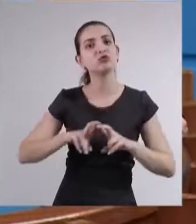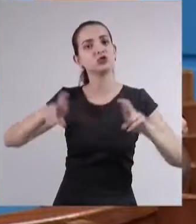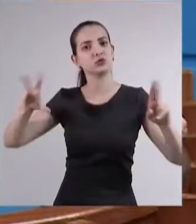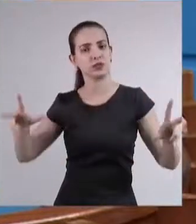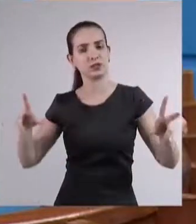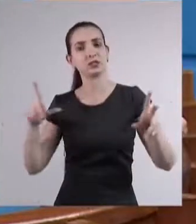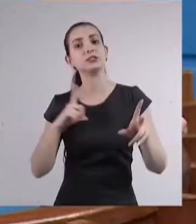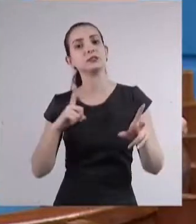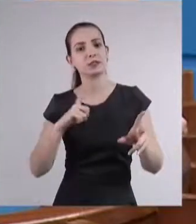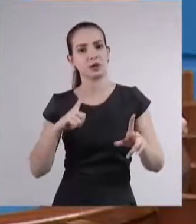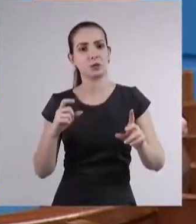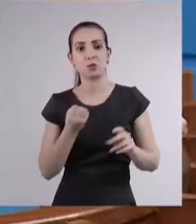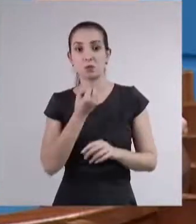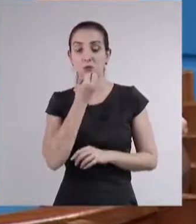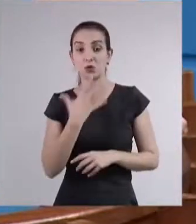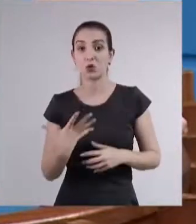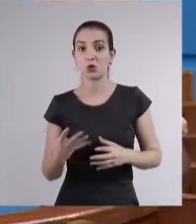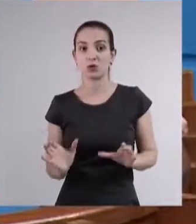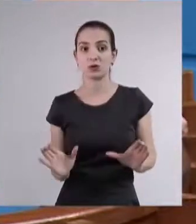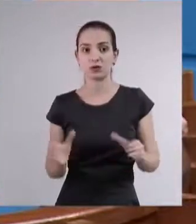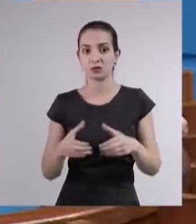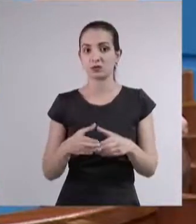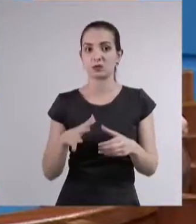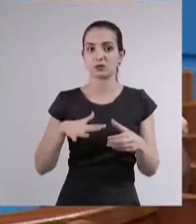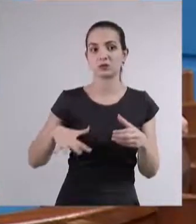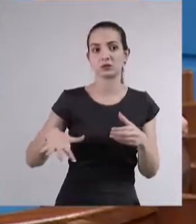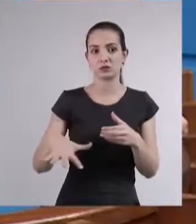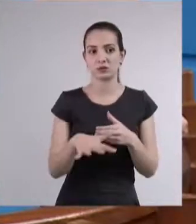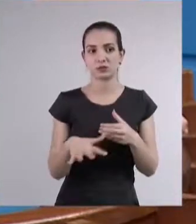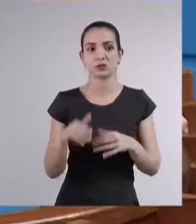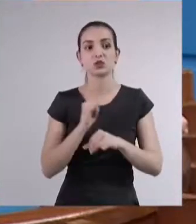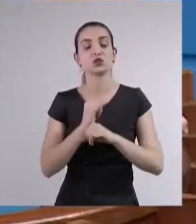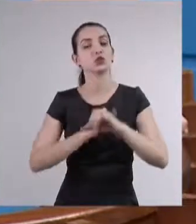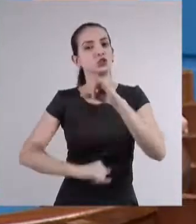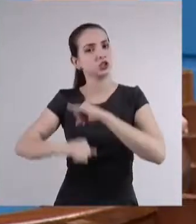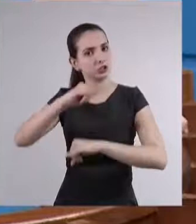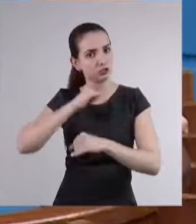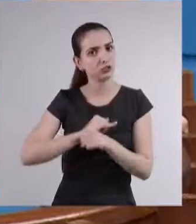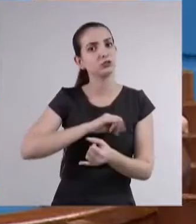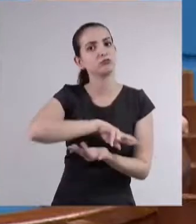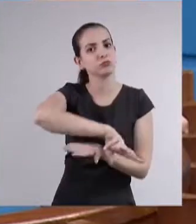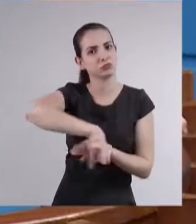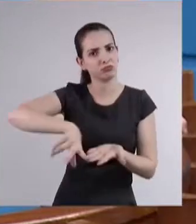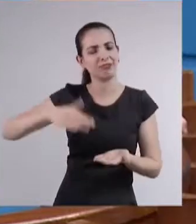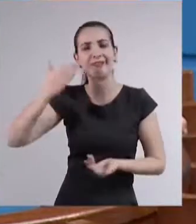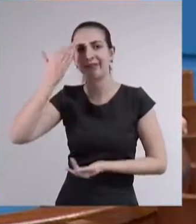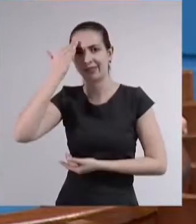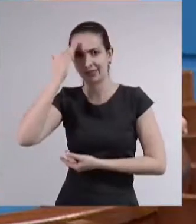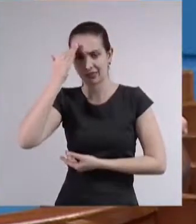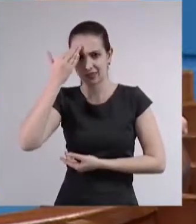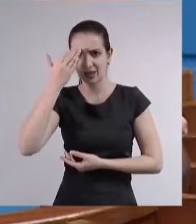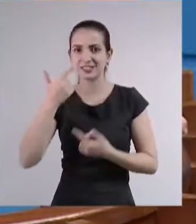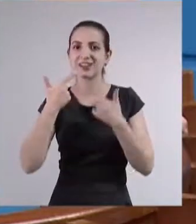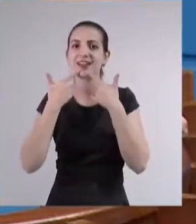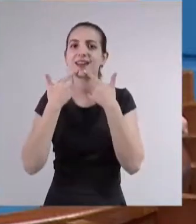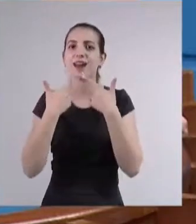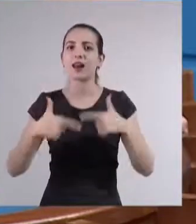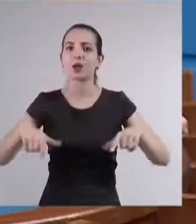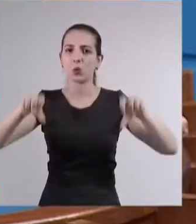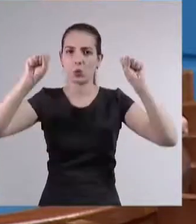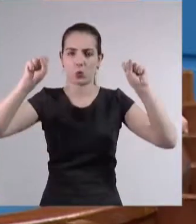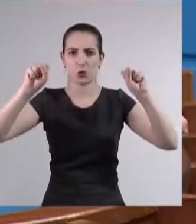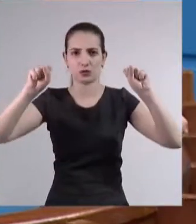boa equipe, né, de internet, que entende da